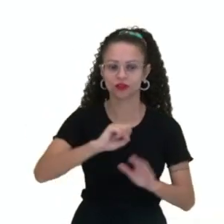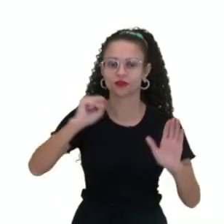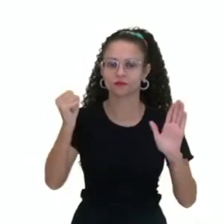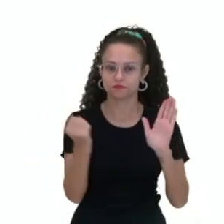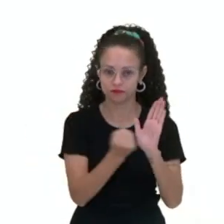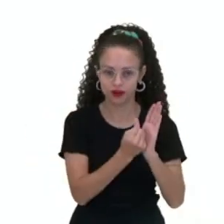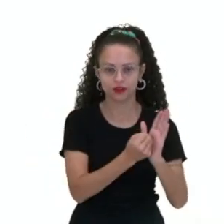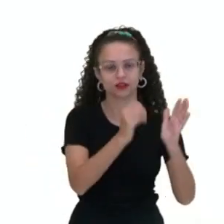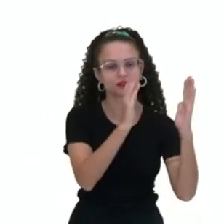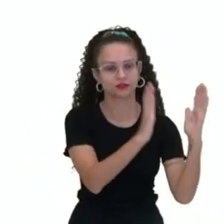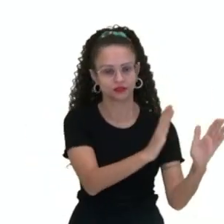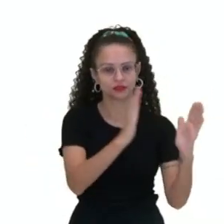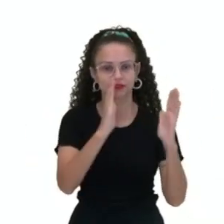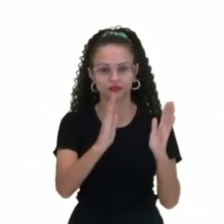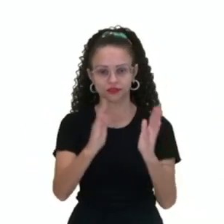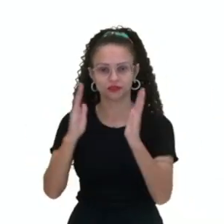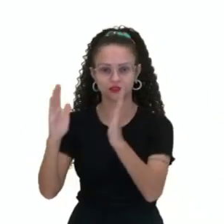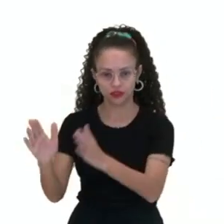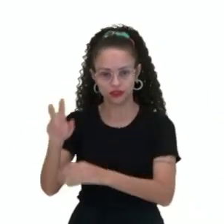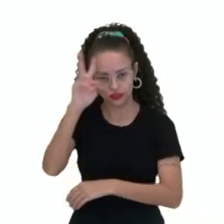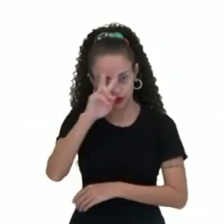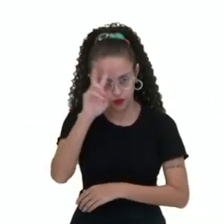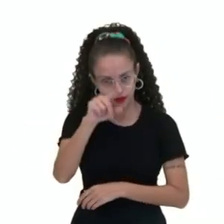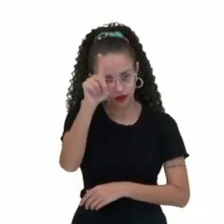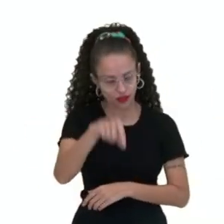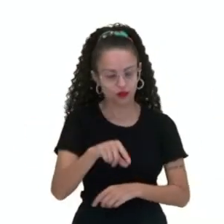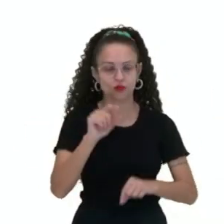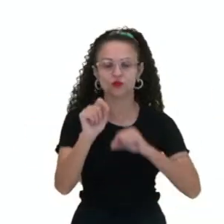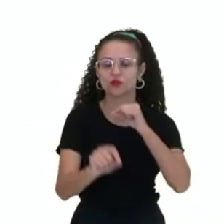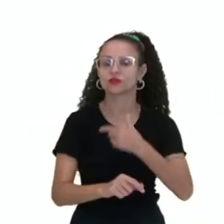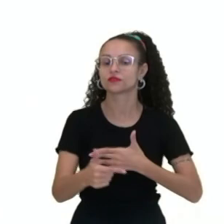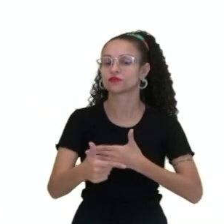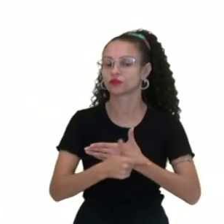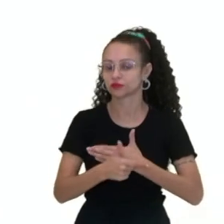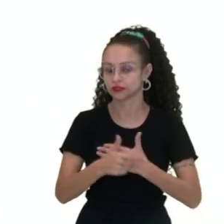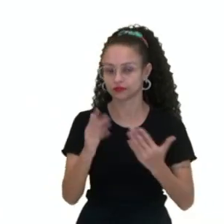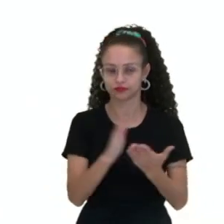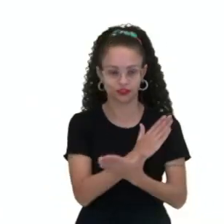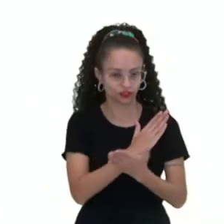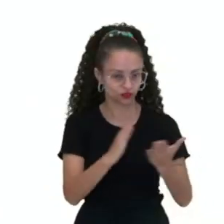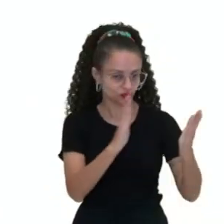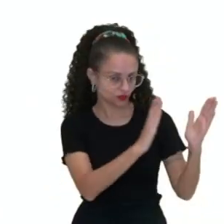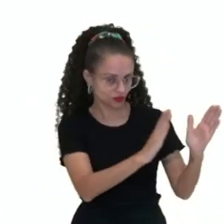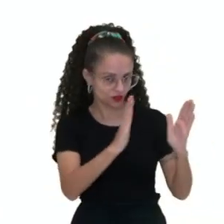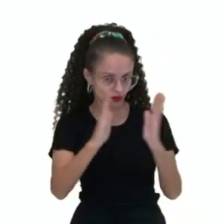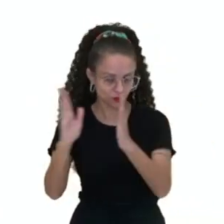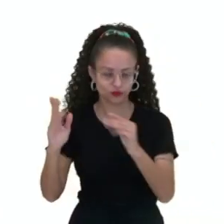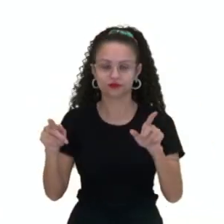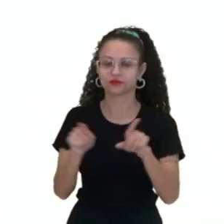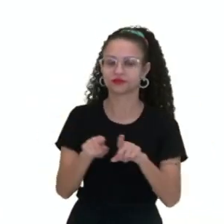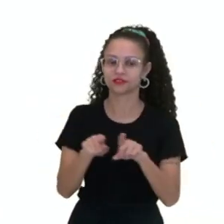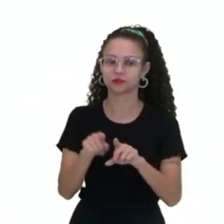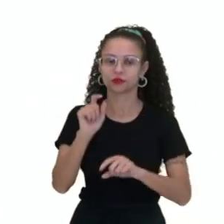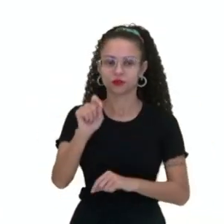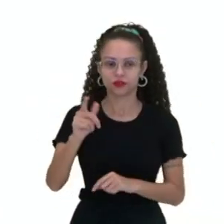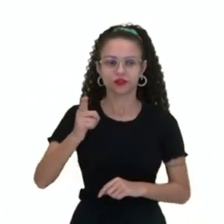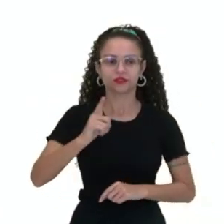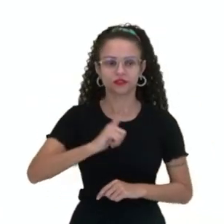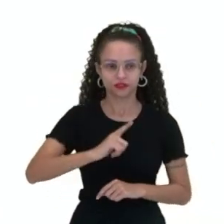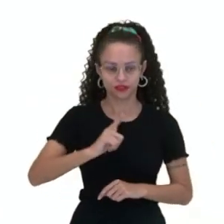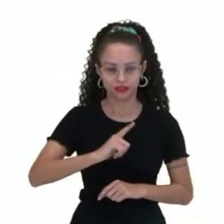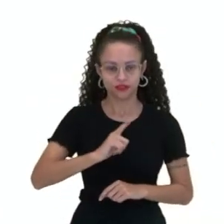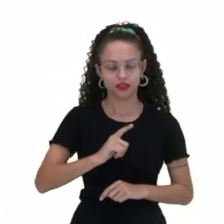o que marcou cada passagem de período histórico, qual a função da divisão da história em períodos. Mesmo assim, existem